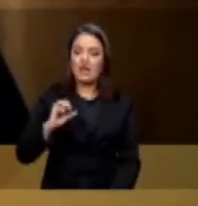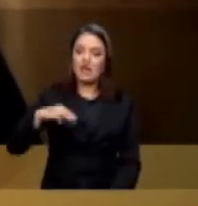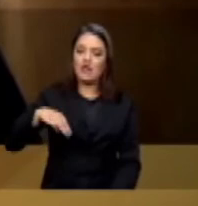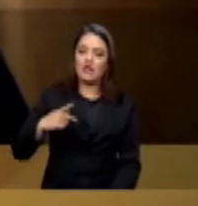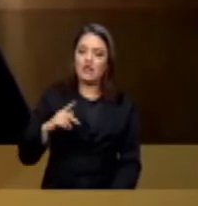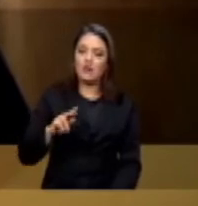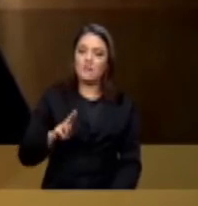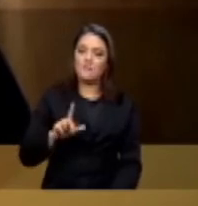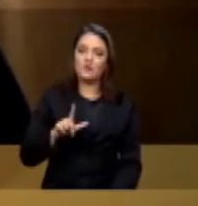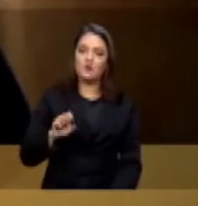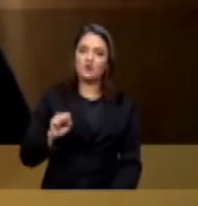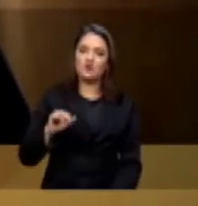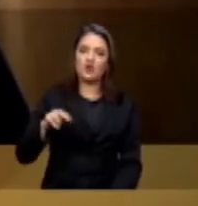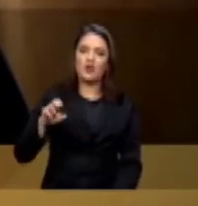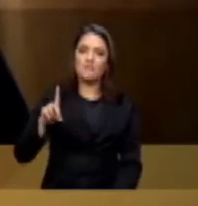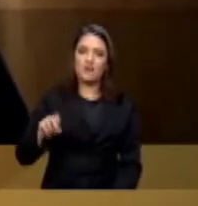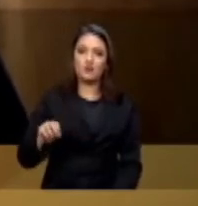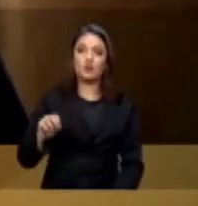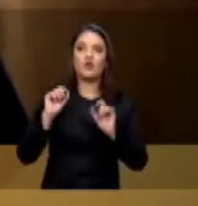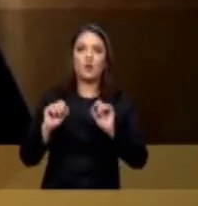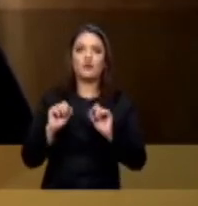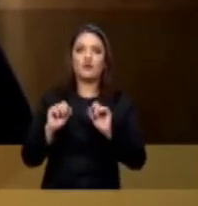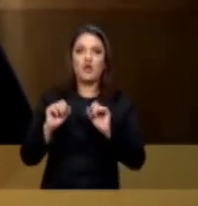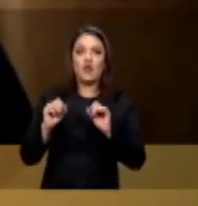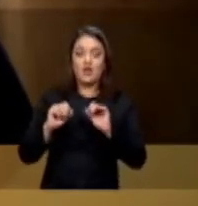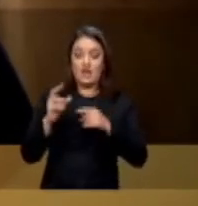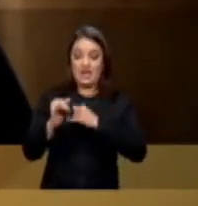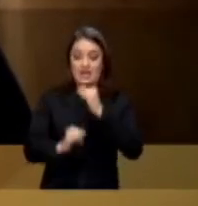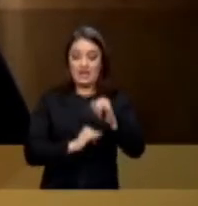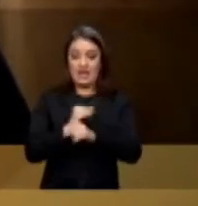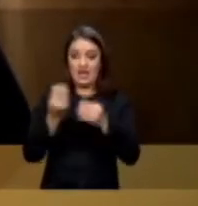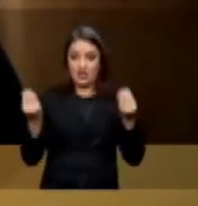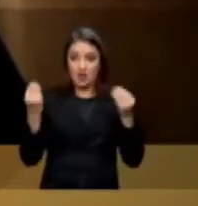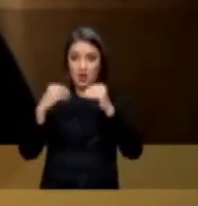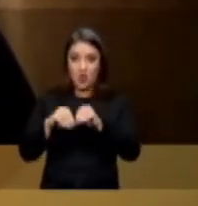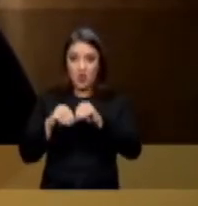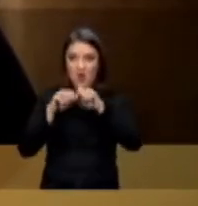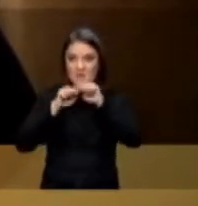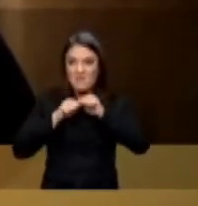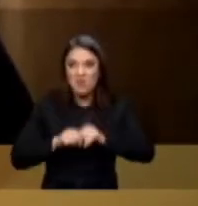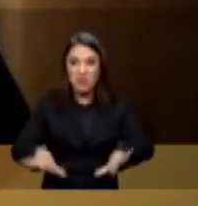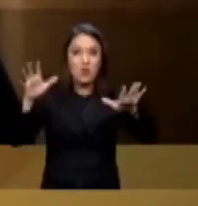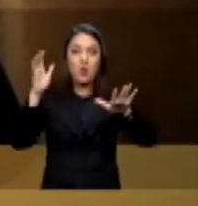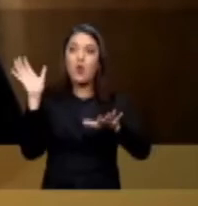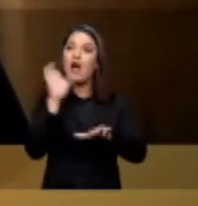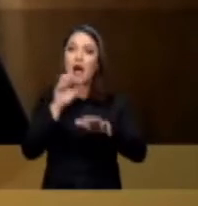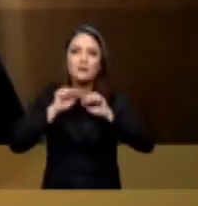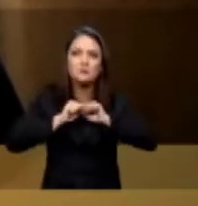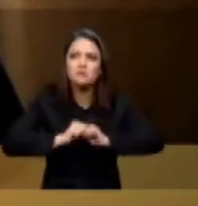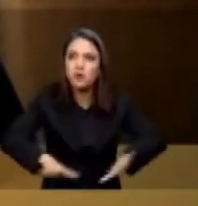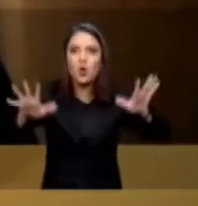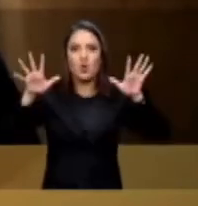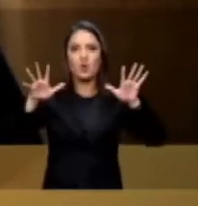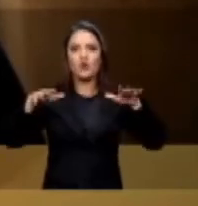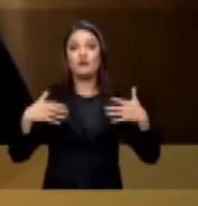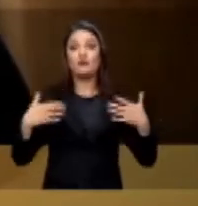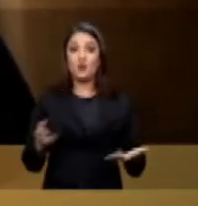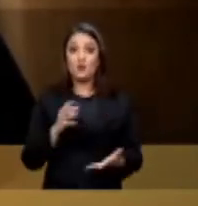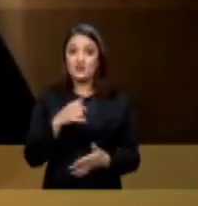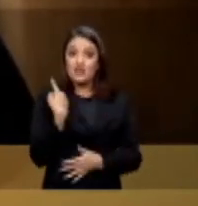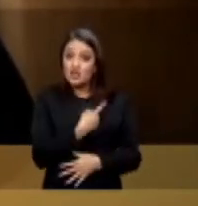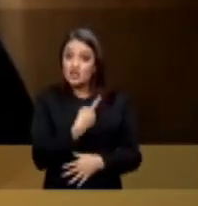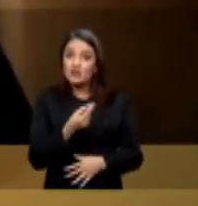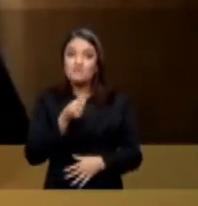impulsionamento. Se pudéssemos mudar a lei, talvez tivéssemos que reduzir os recursos públicos que podem ir para a